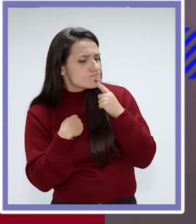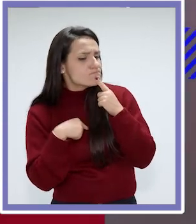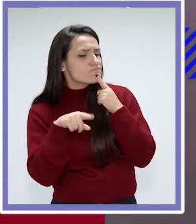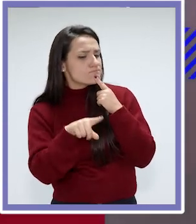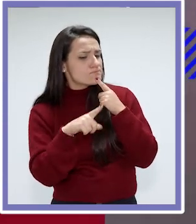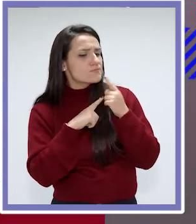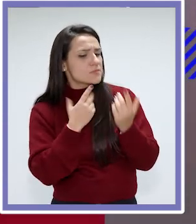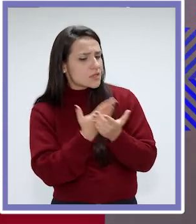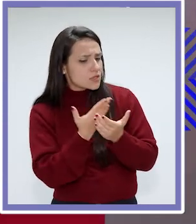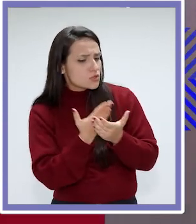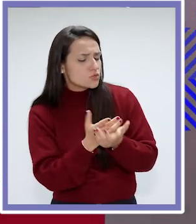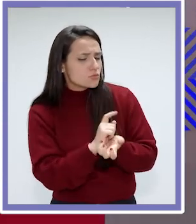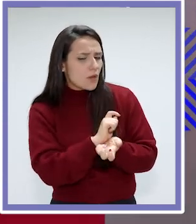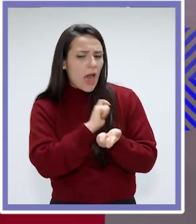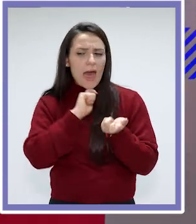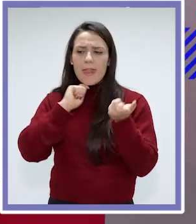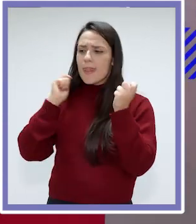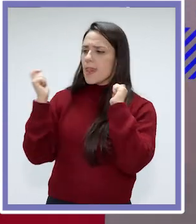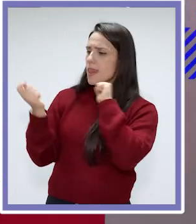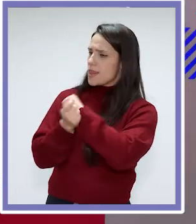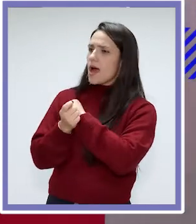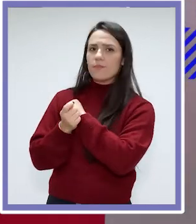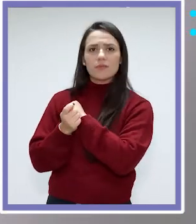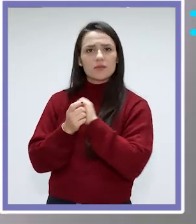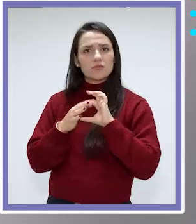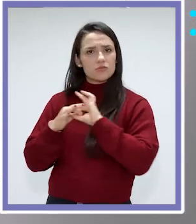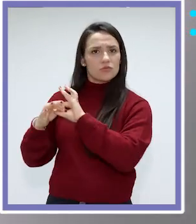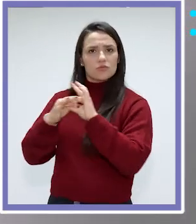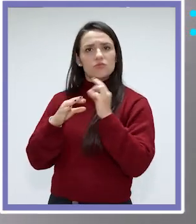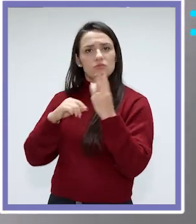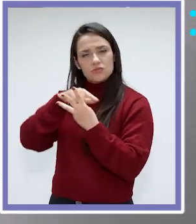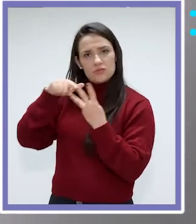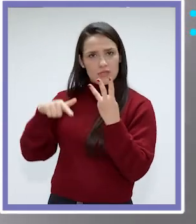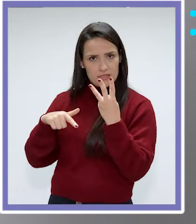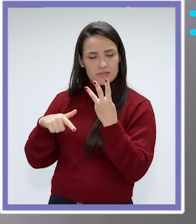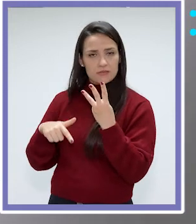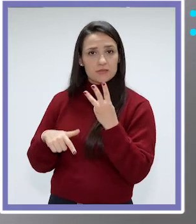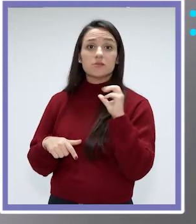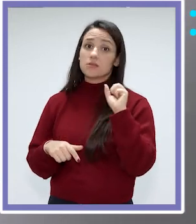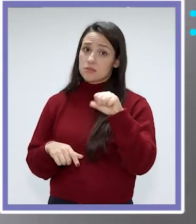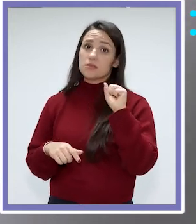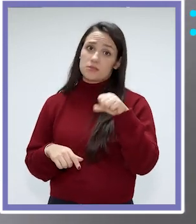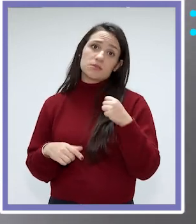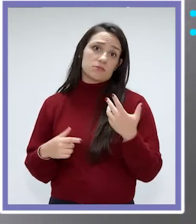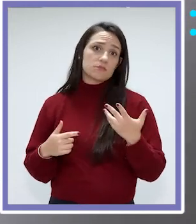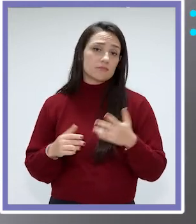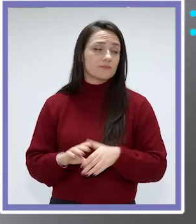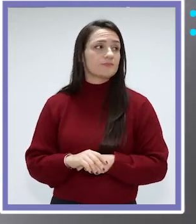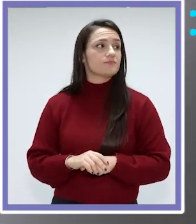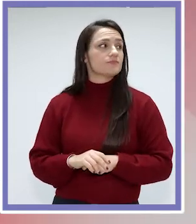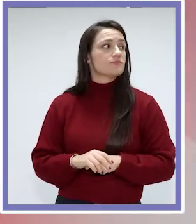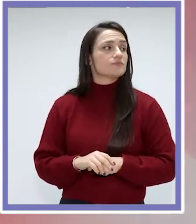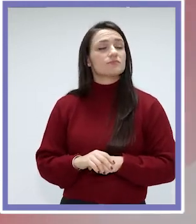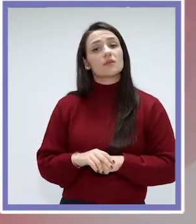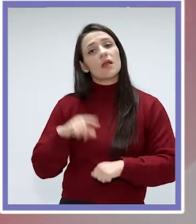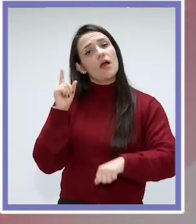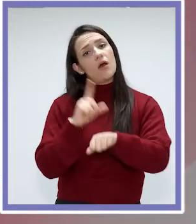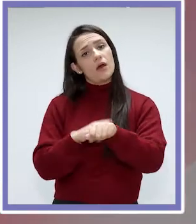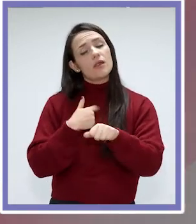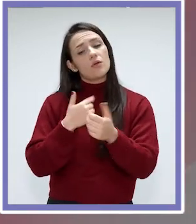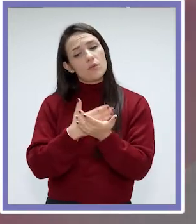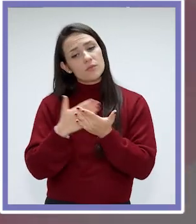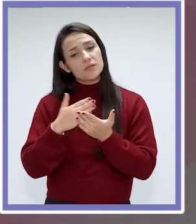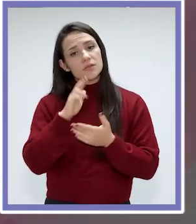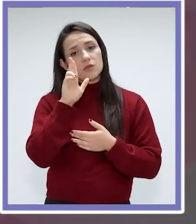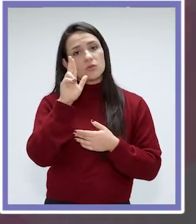preciso ser feito. Existe esse diálogo também? Sim, a ideia de nós trabalharmos a partir de demandas, né? Quando a gente